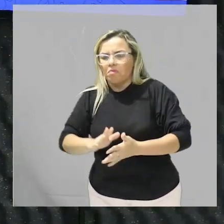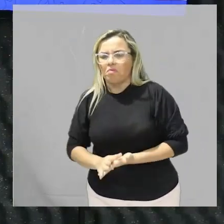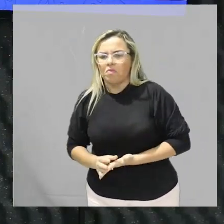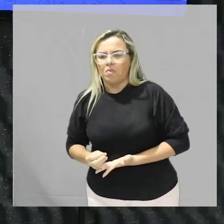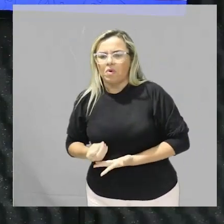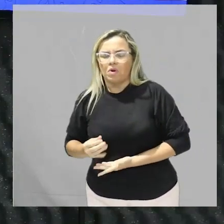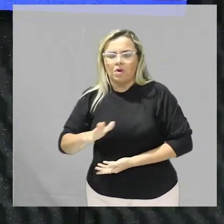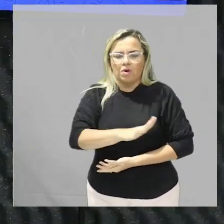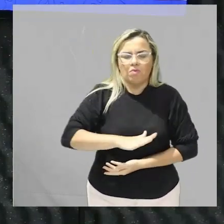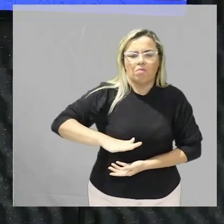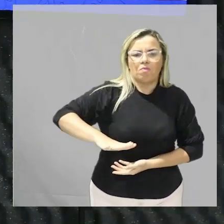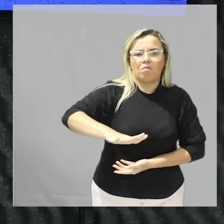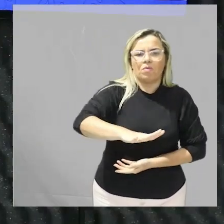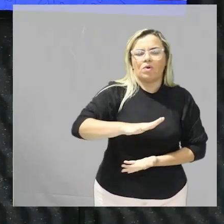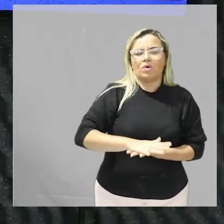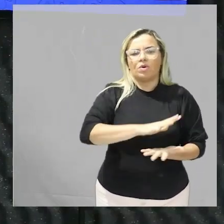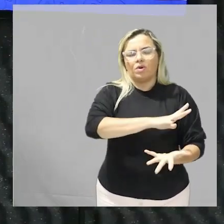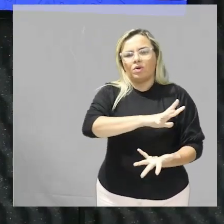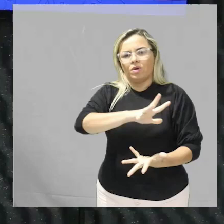funciona a